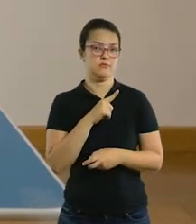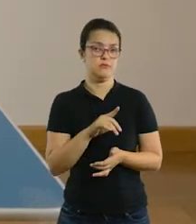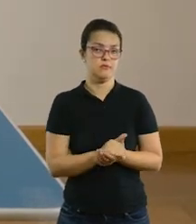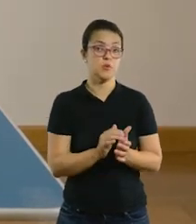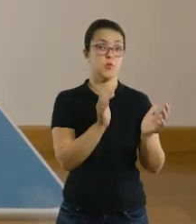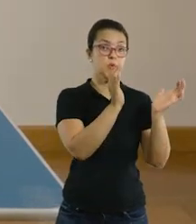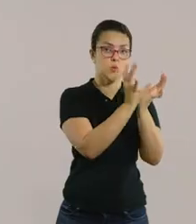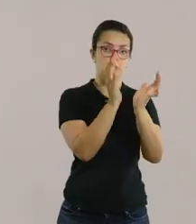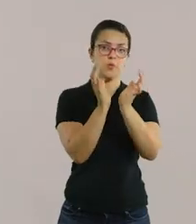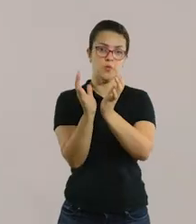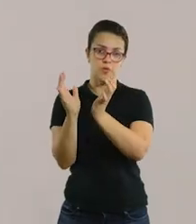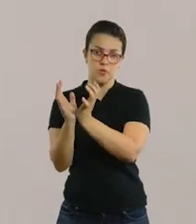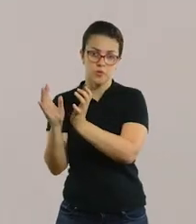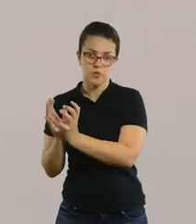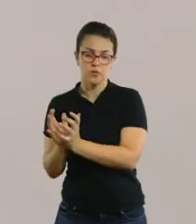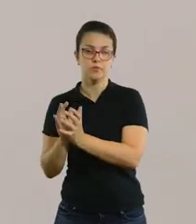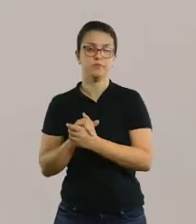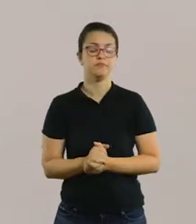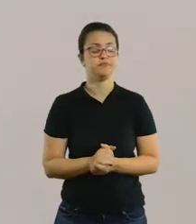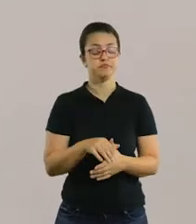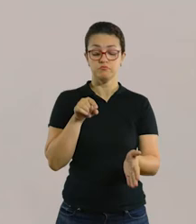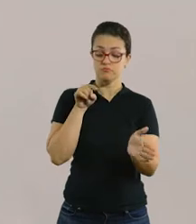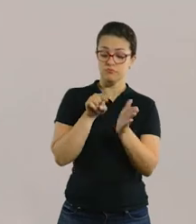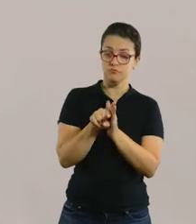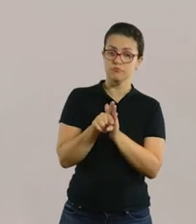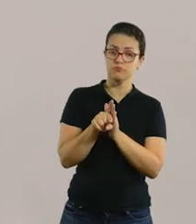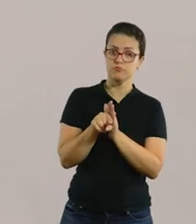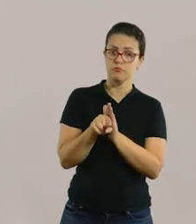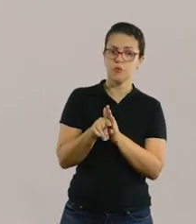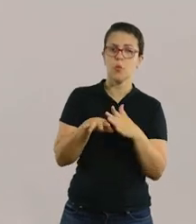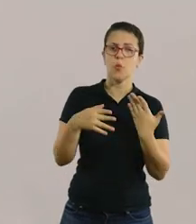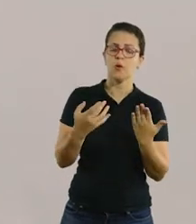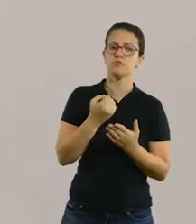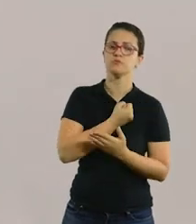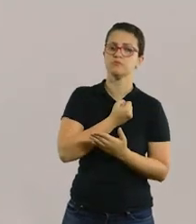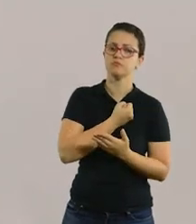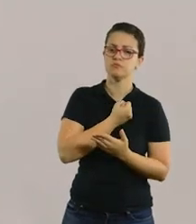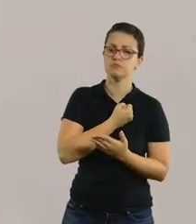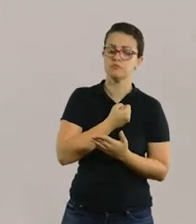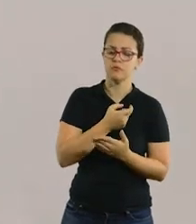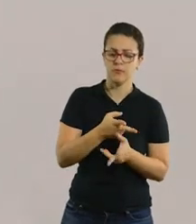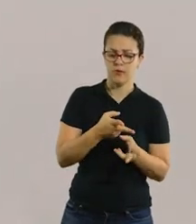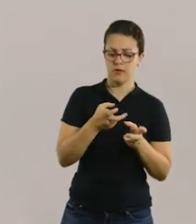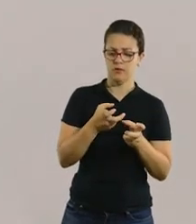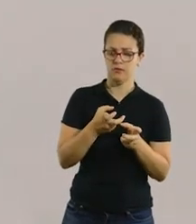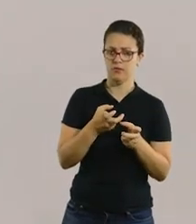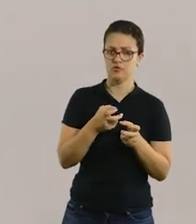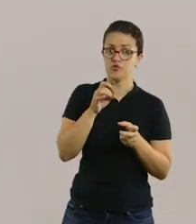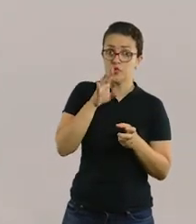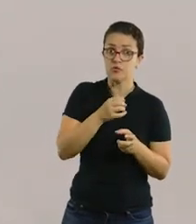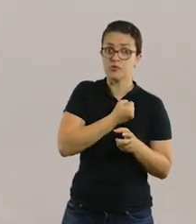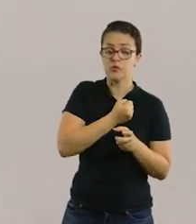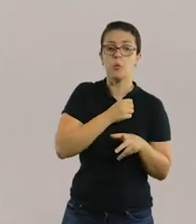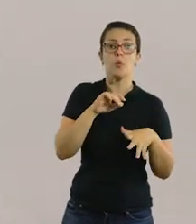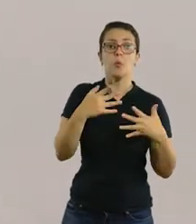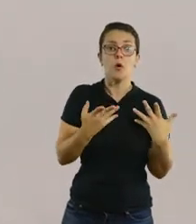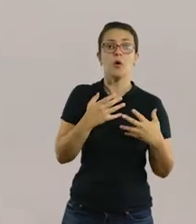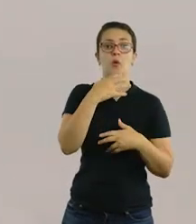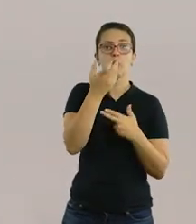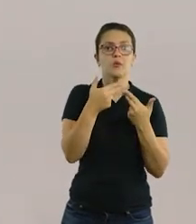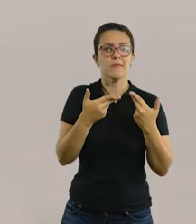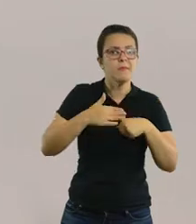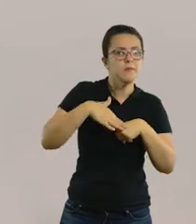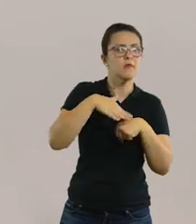de frutas, os conjuntos, né? Aí você vai perguntar para ela pelos números, para ver se ela tem essa observação.